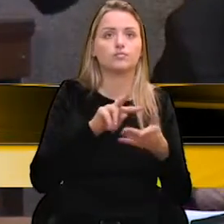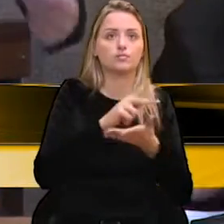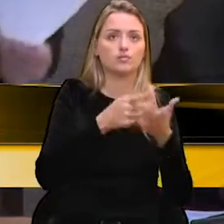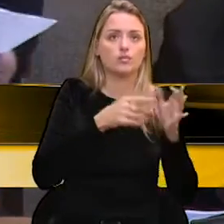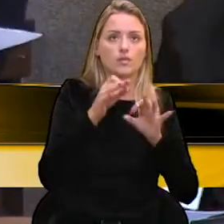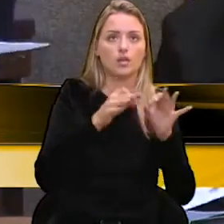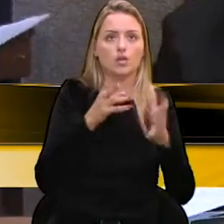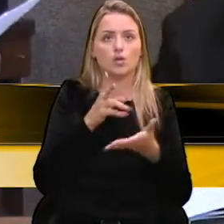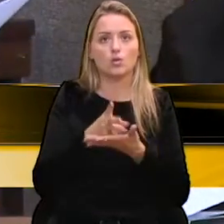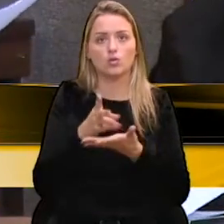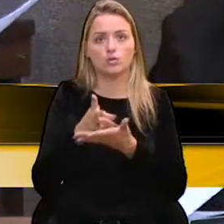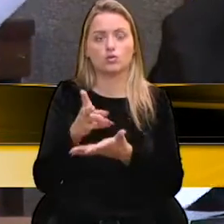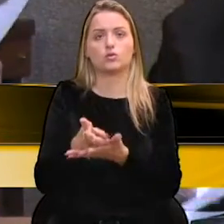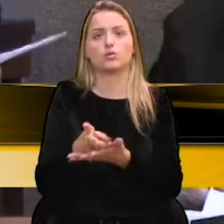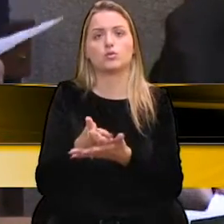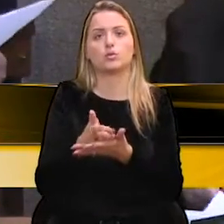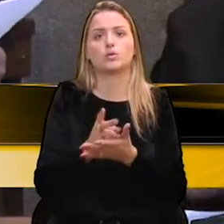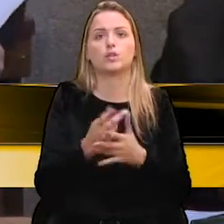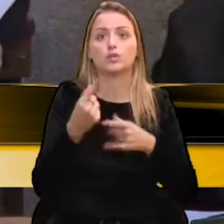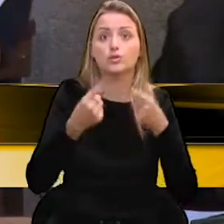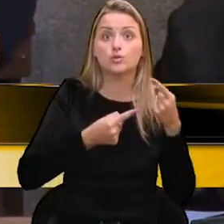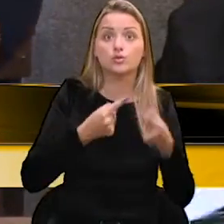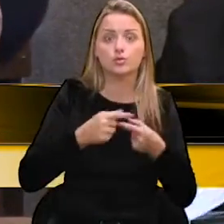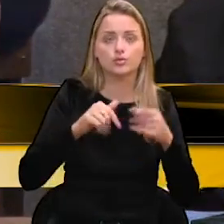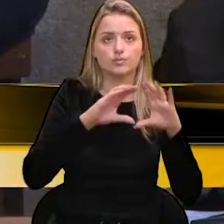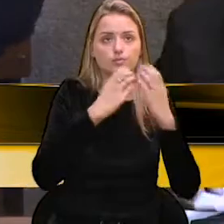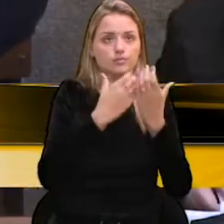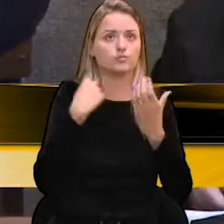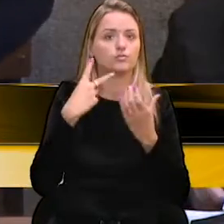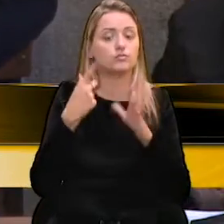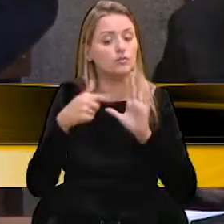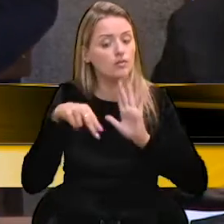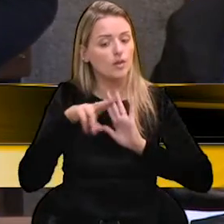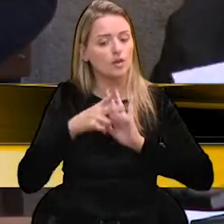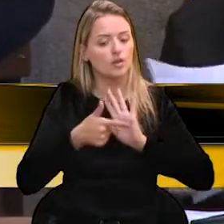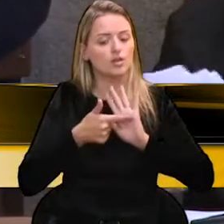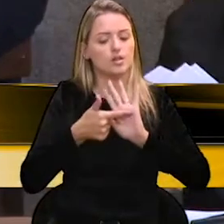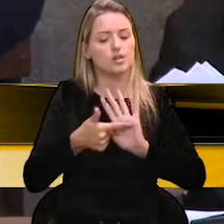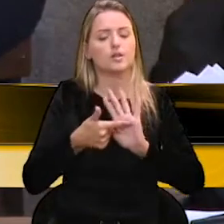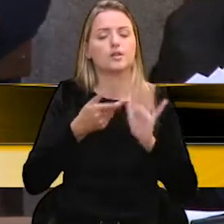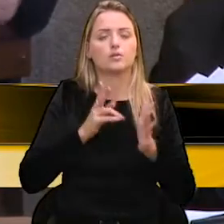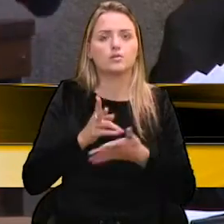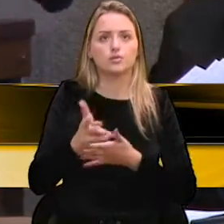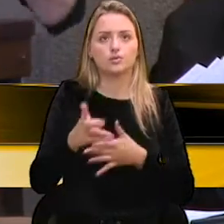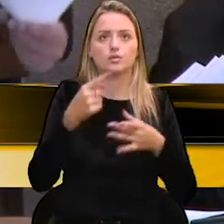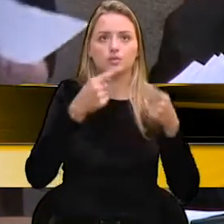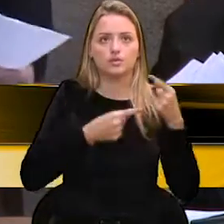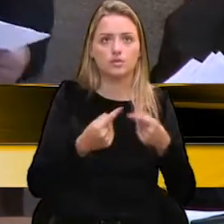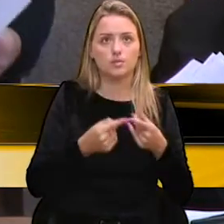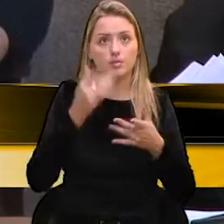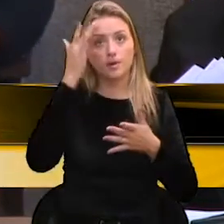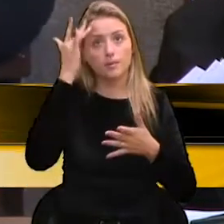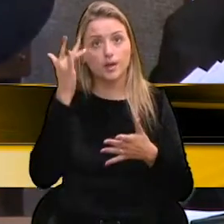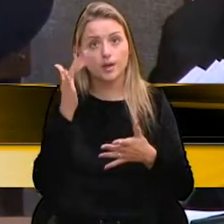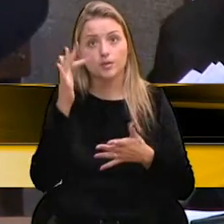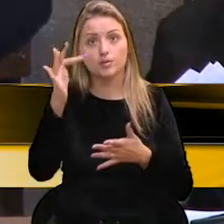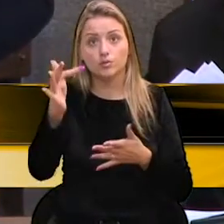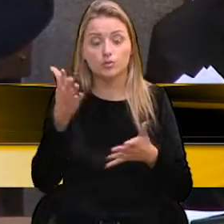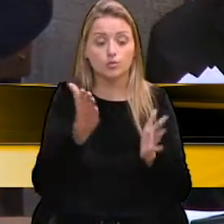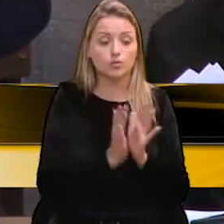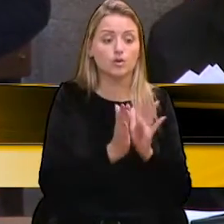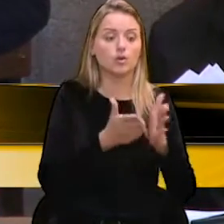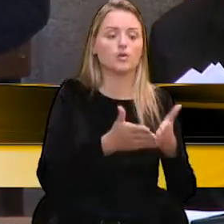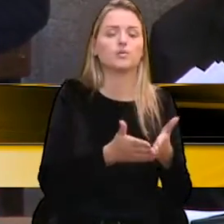ele continue tramitando dentro dessa casa, para que nós leve essa discussão adiante, para que nós amanhã depois, de repente, uma